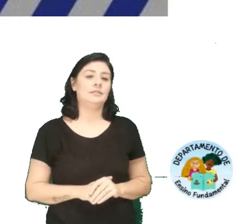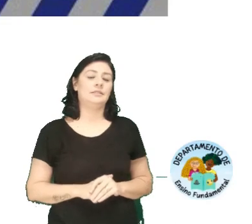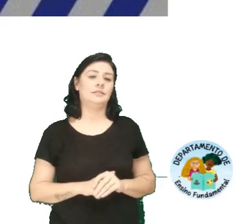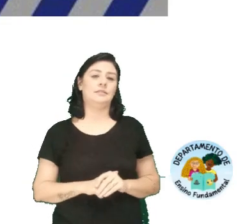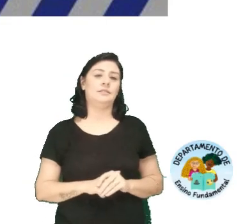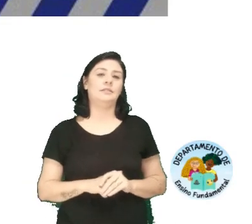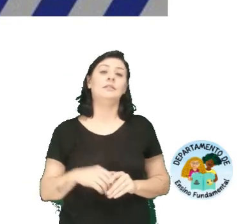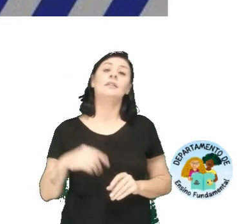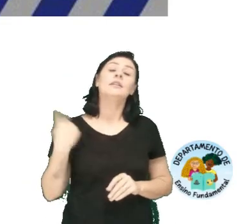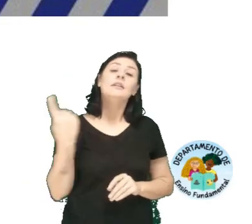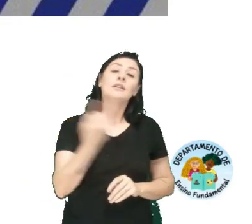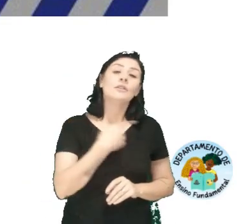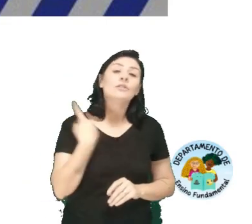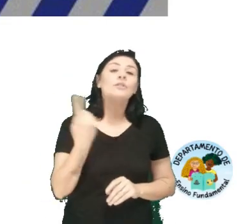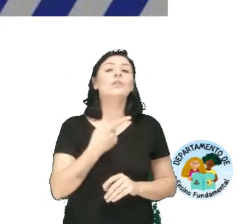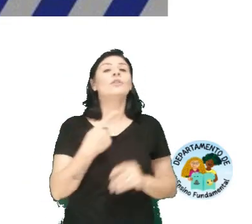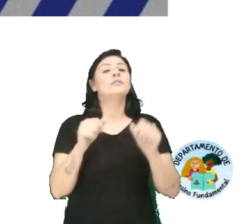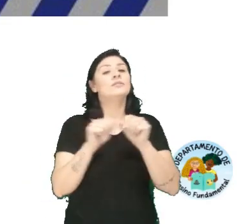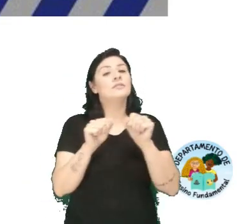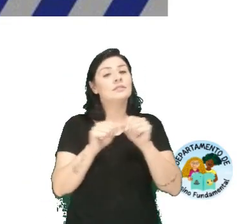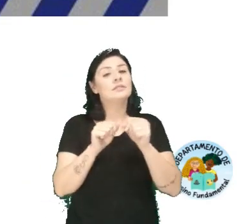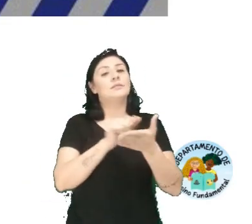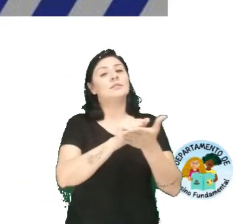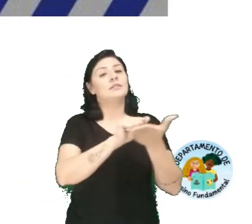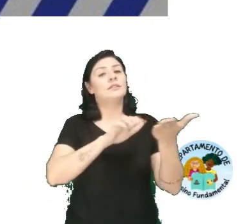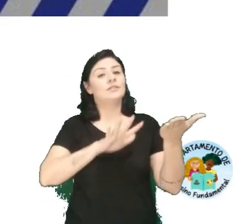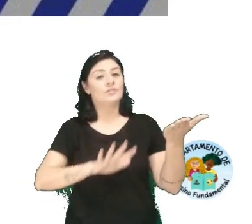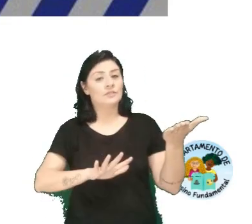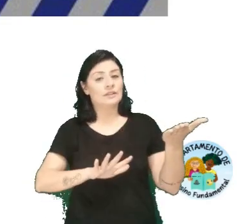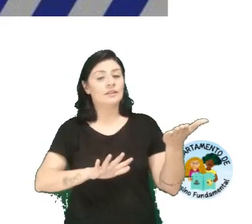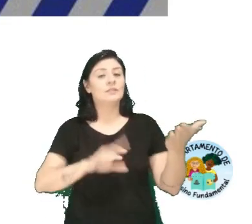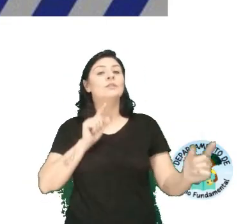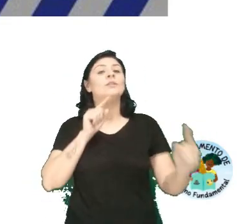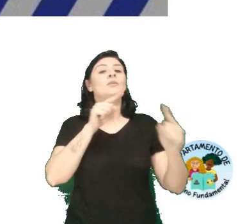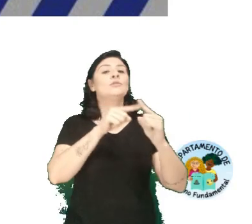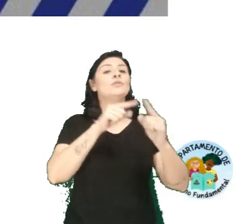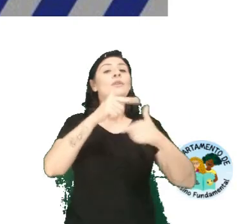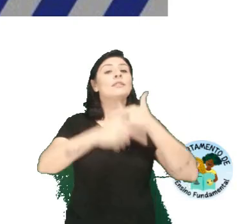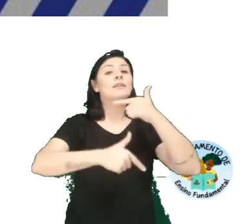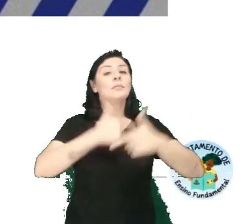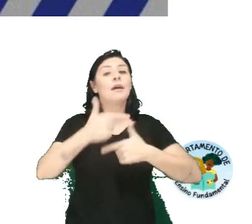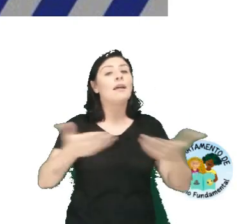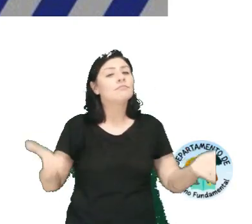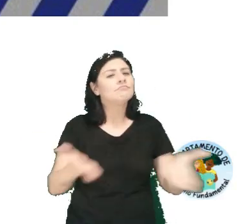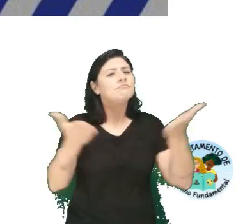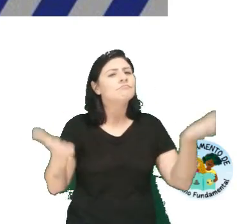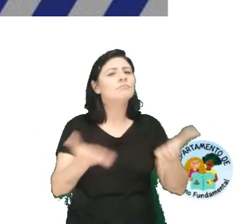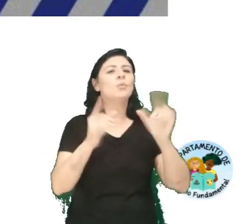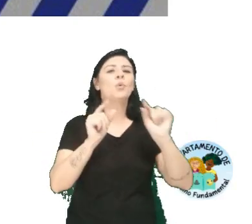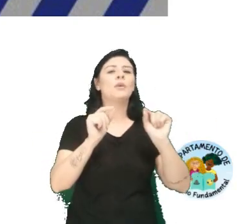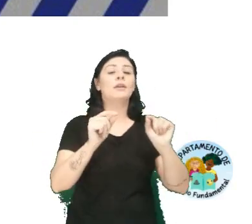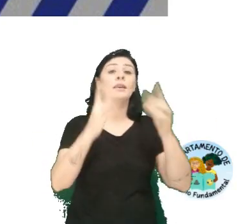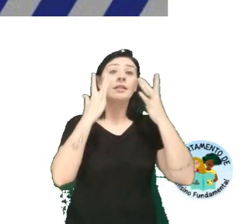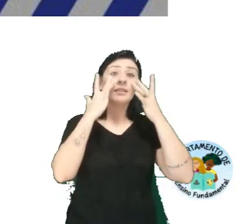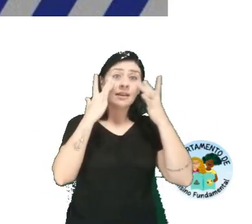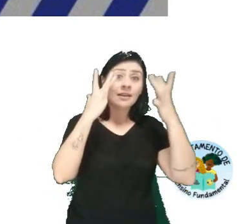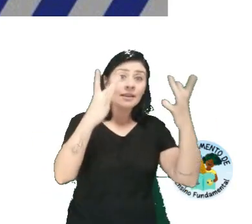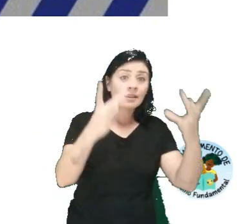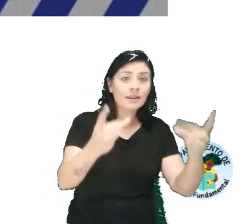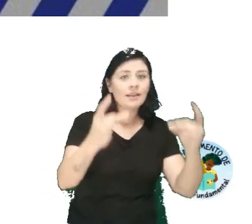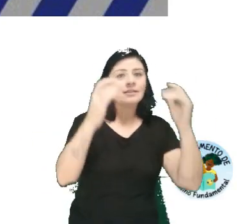Então, nós elaboramos, né, então, essas atividades para trabalhar o interesse e o respeito